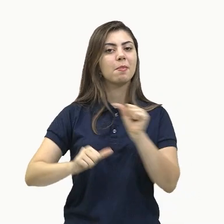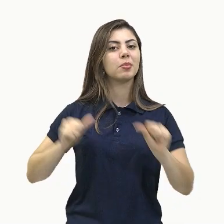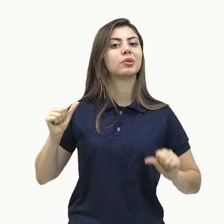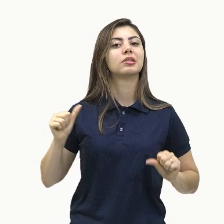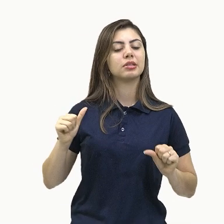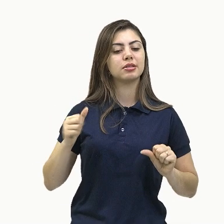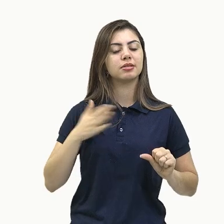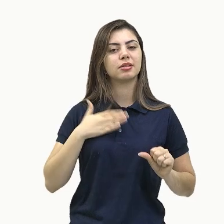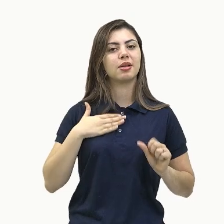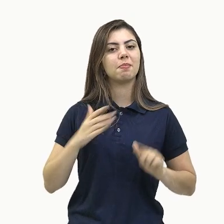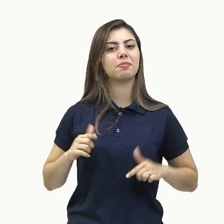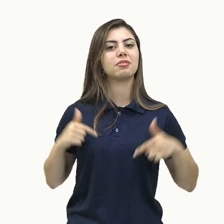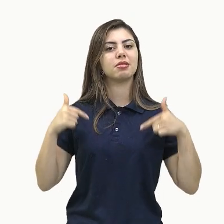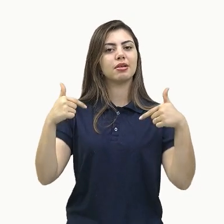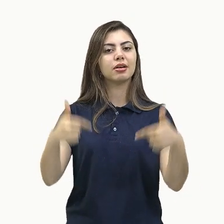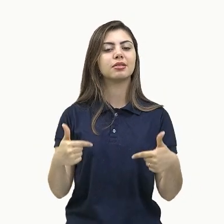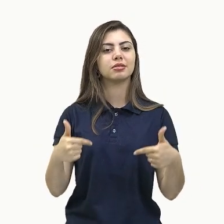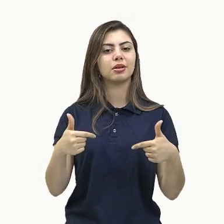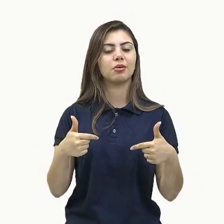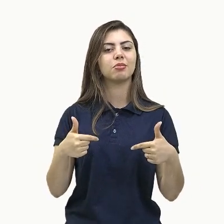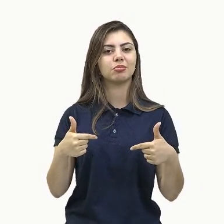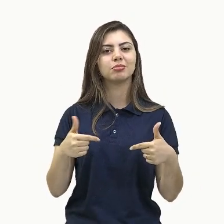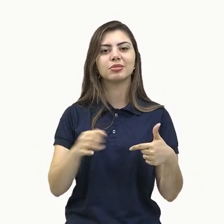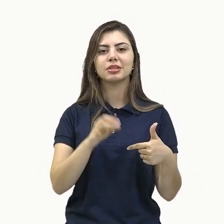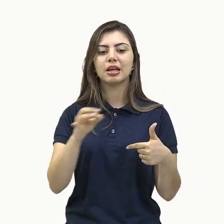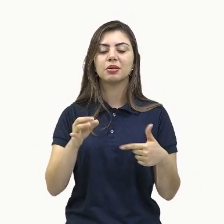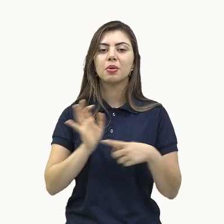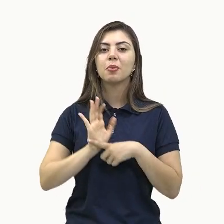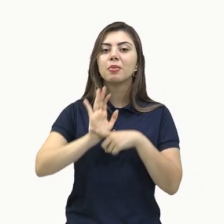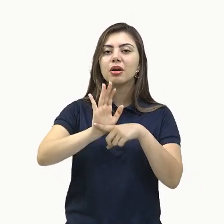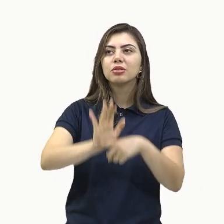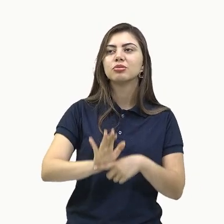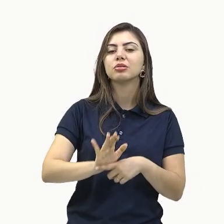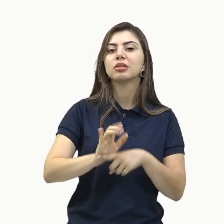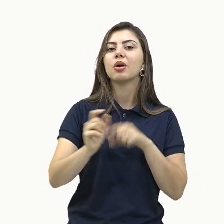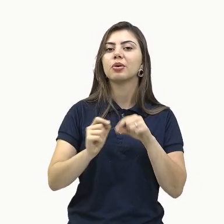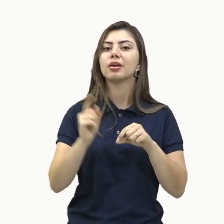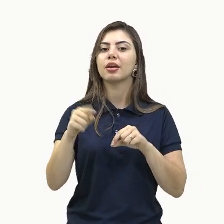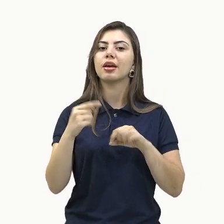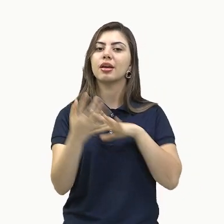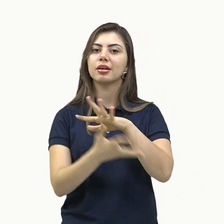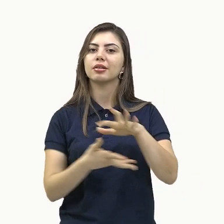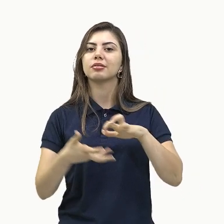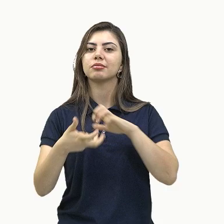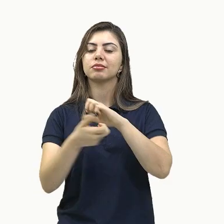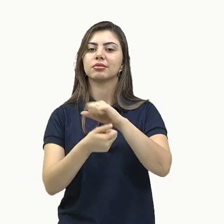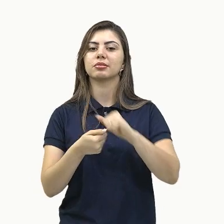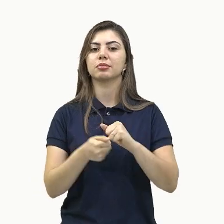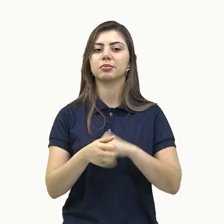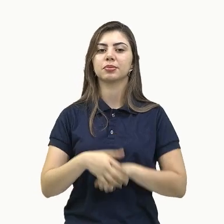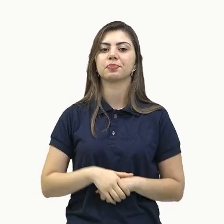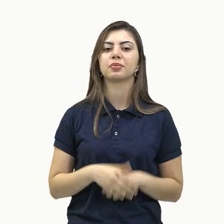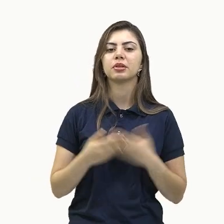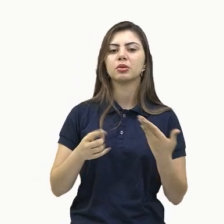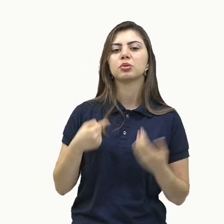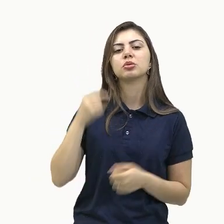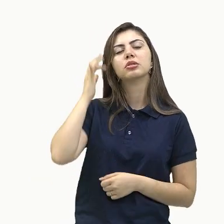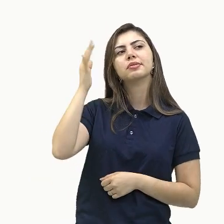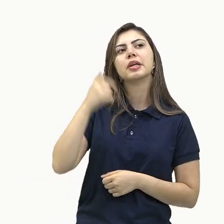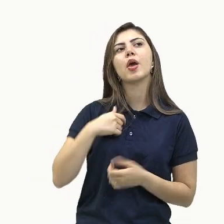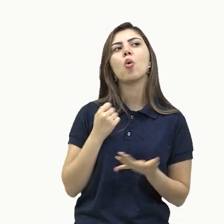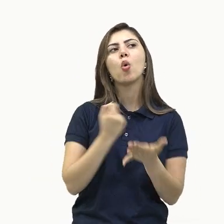aos nossos hábitos para promover, uma sustentabilidade. Devemos refletir sobre o que